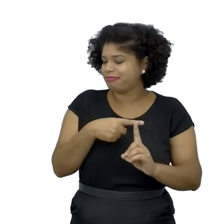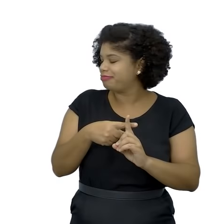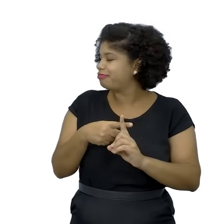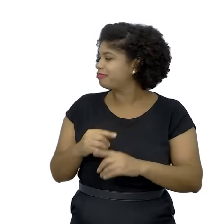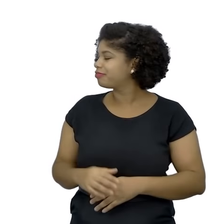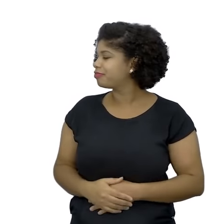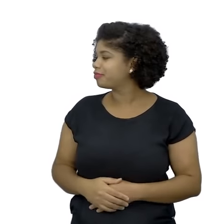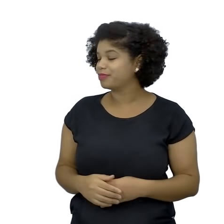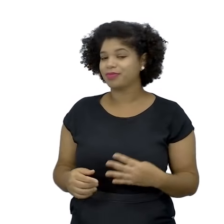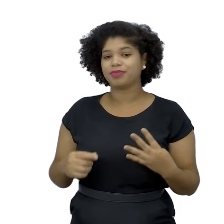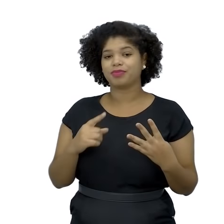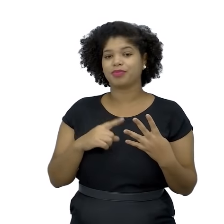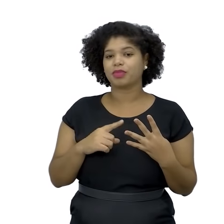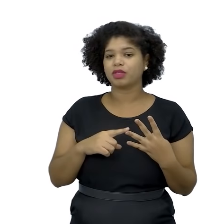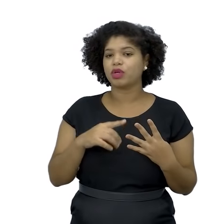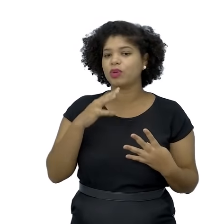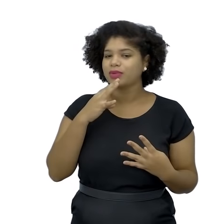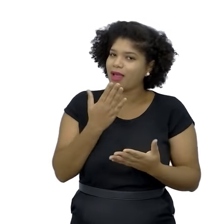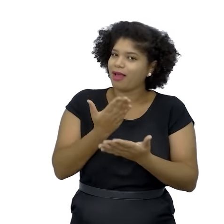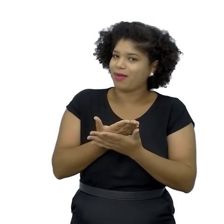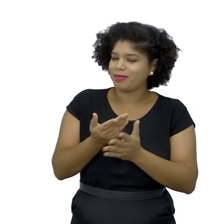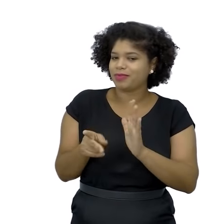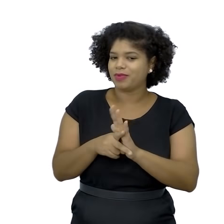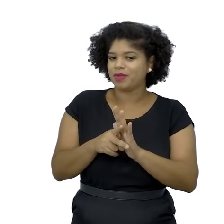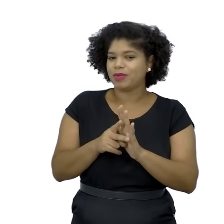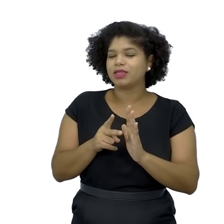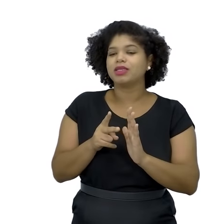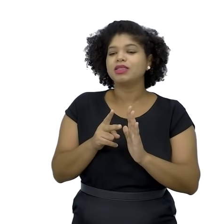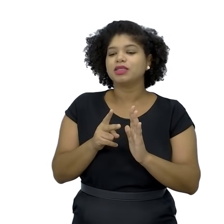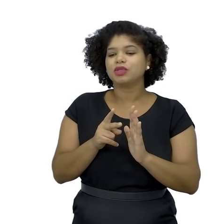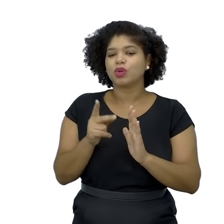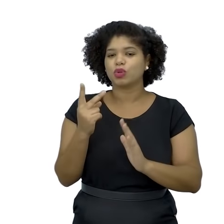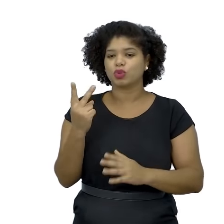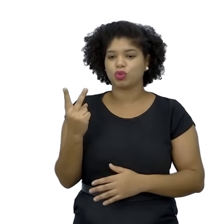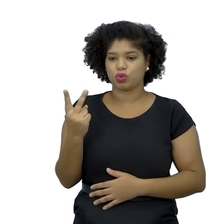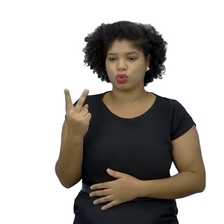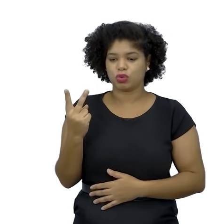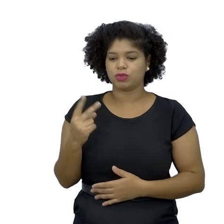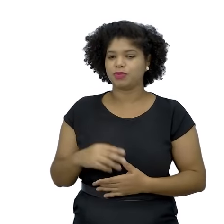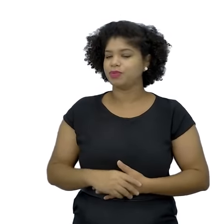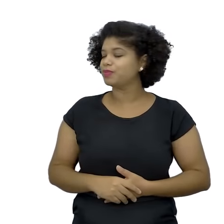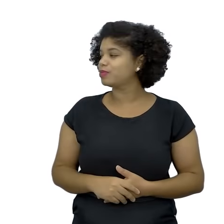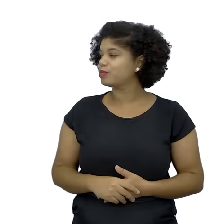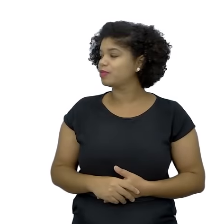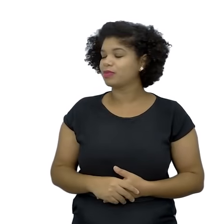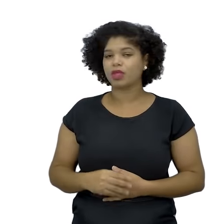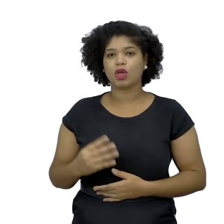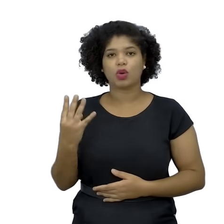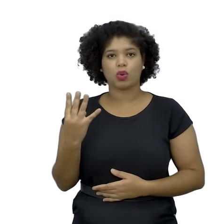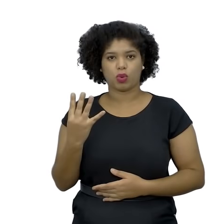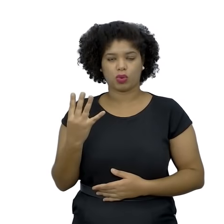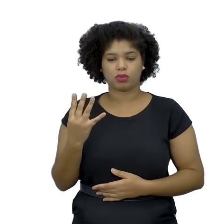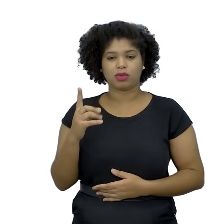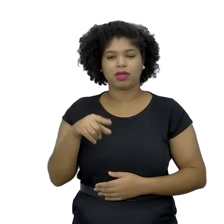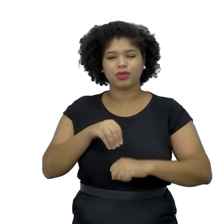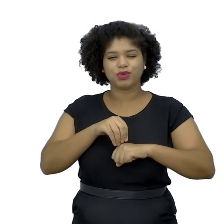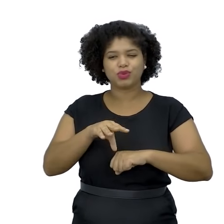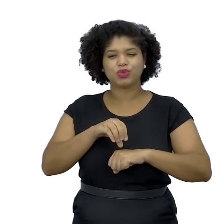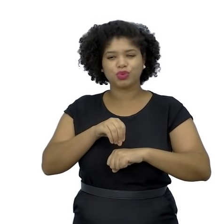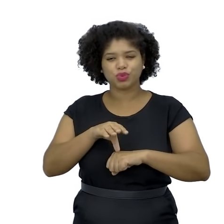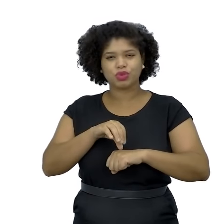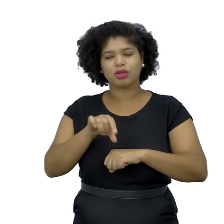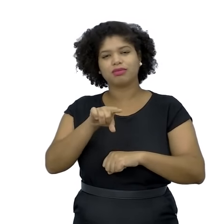conhecer uma aula da sequência 2, né, que trate desse campo aditivo. E o quarto momento é sugestões